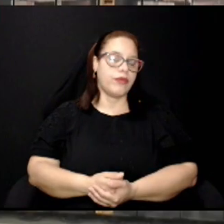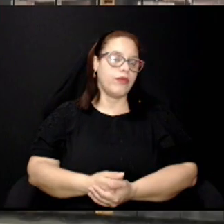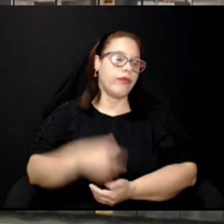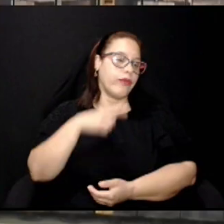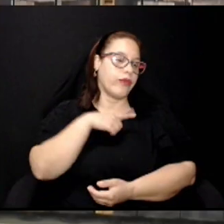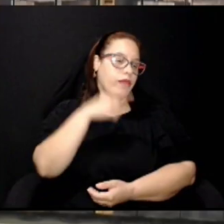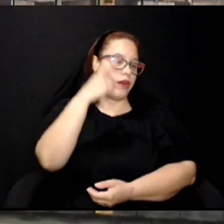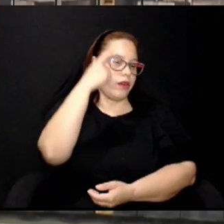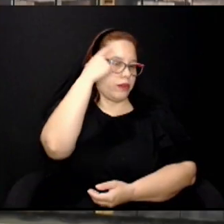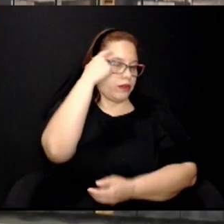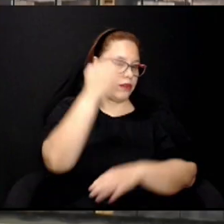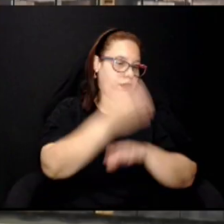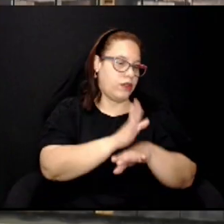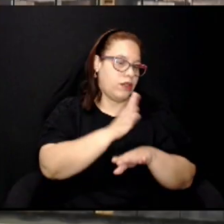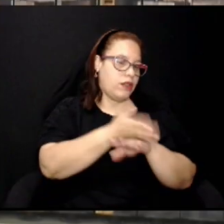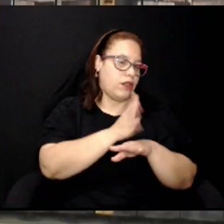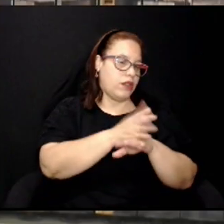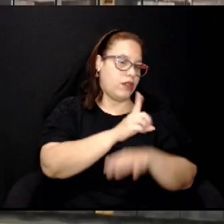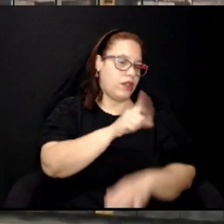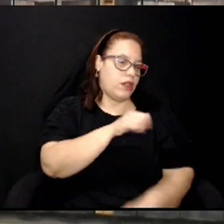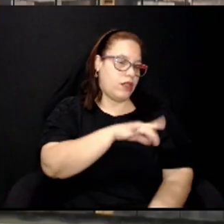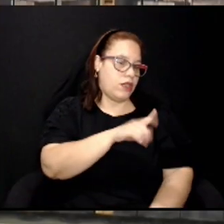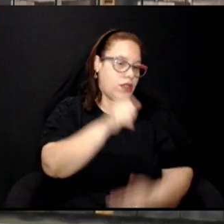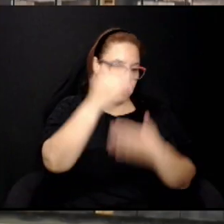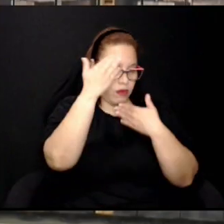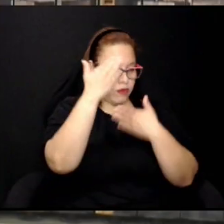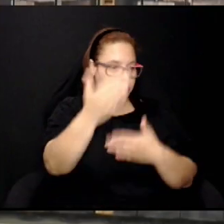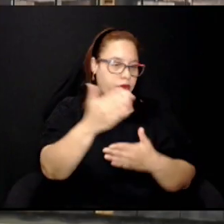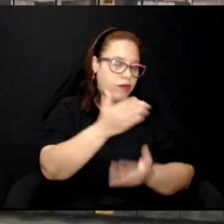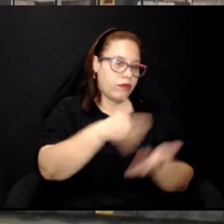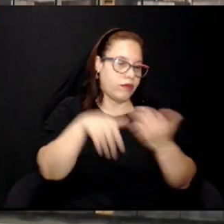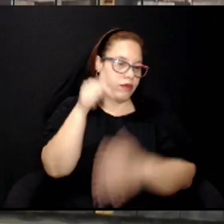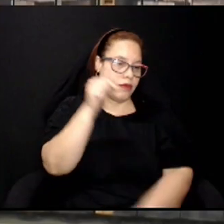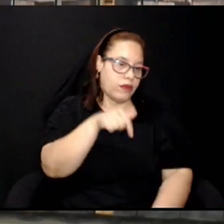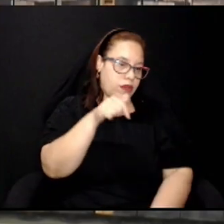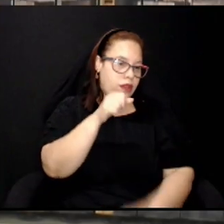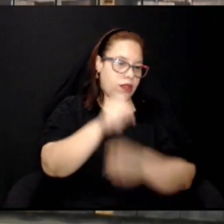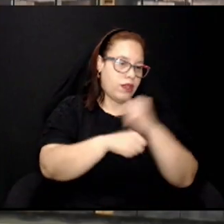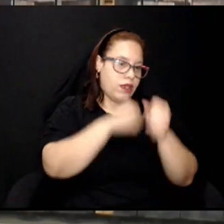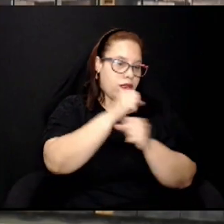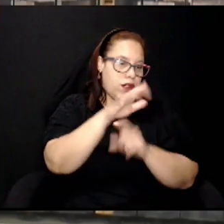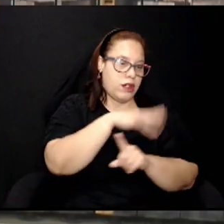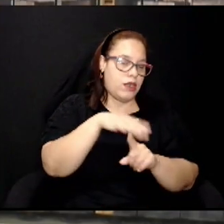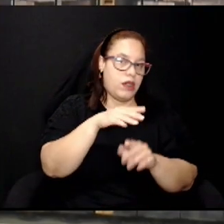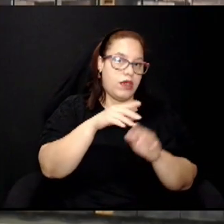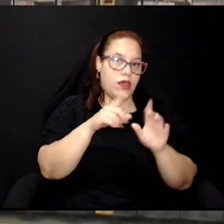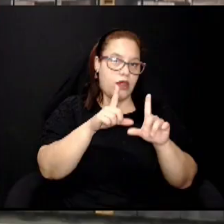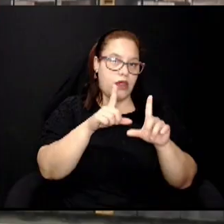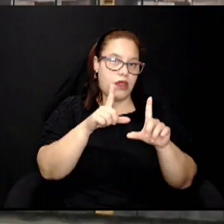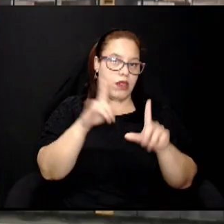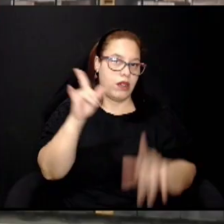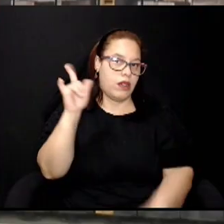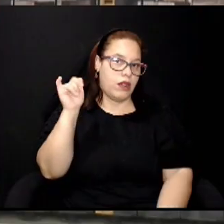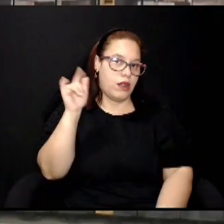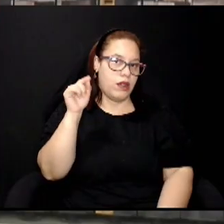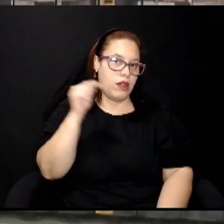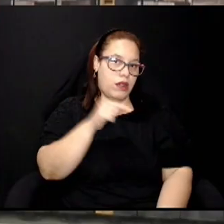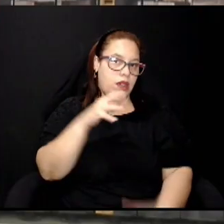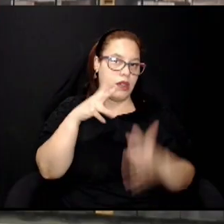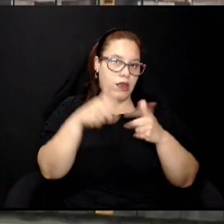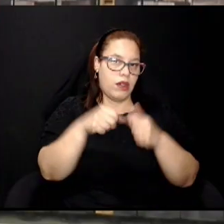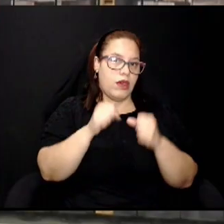sempre ajuda, né, Daniela? Quero agradecer demais a sua participação aqui com a gente colocou o Instagram aqui para que todo mundo possa